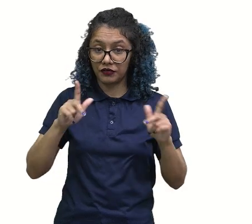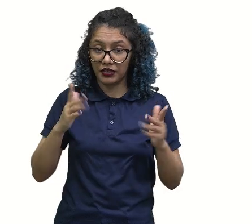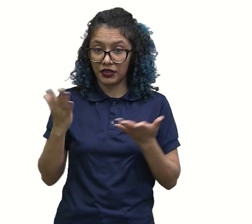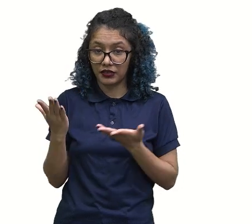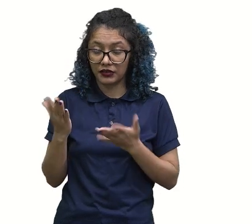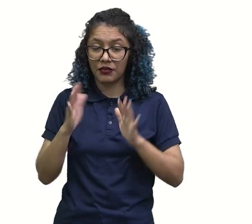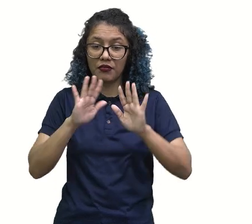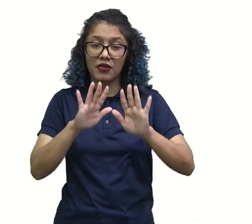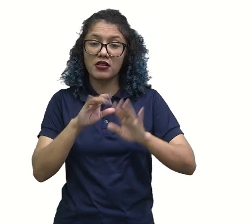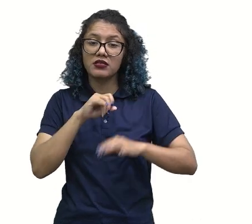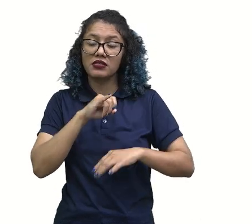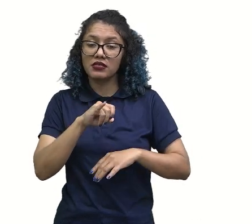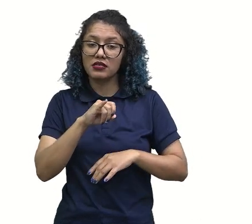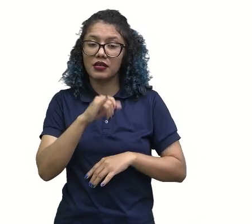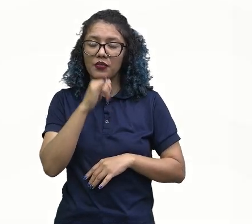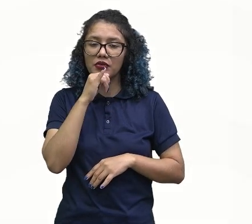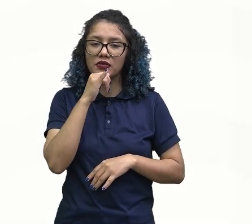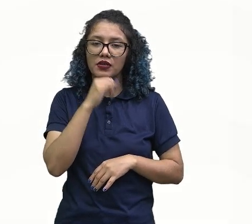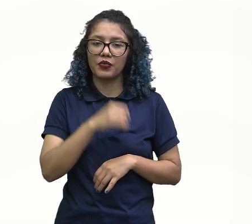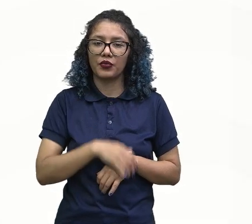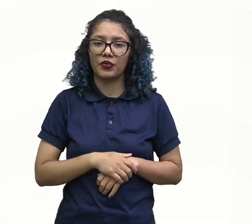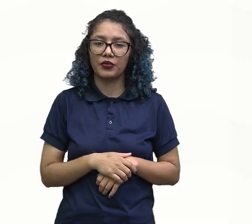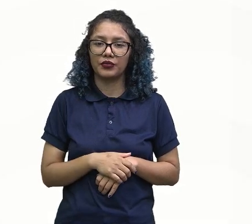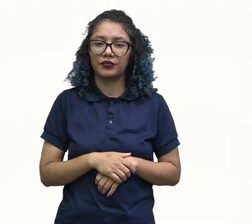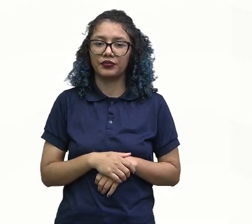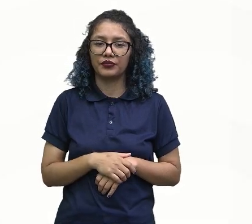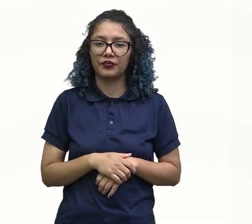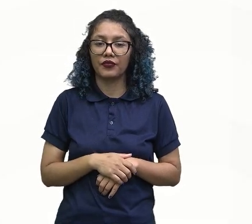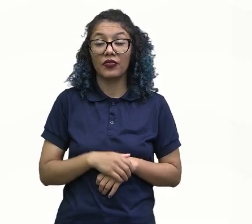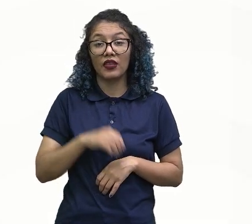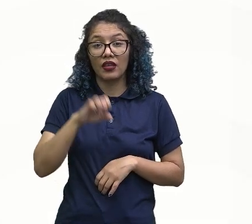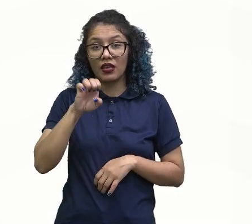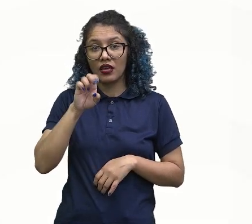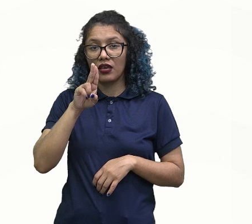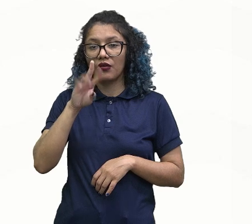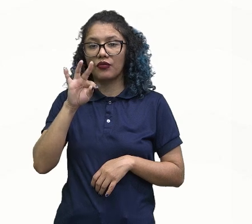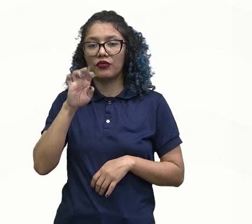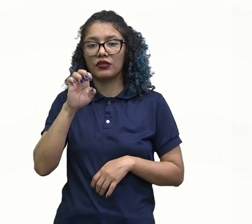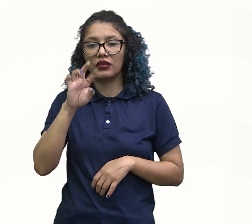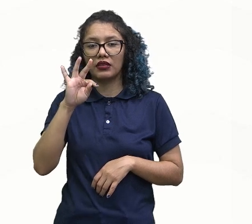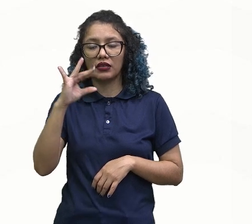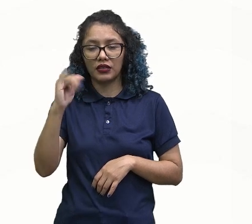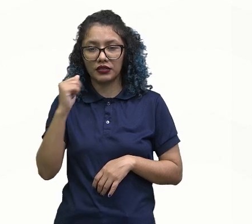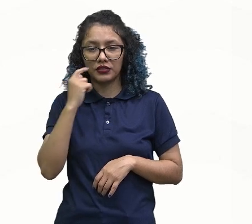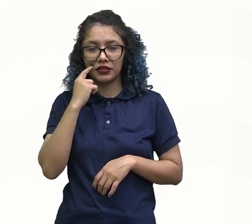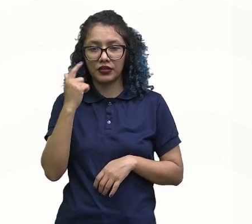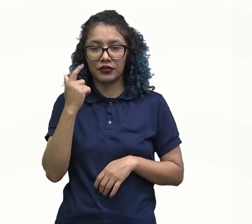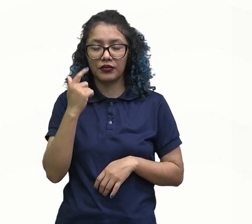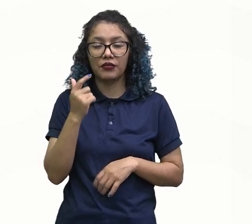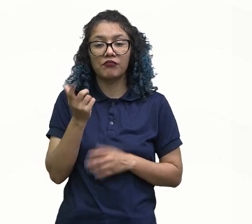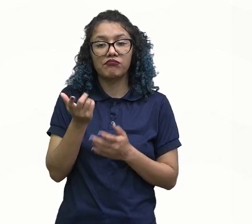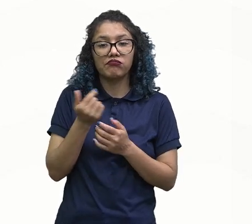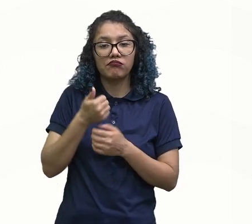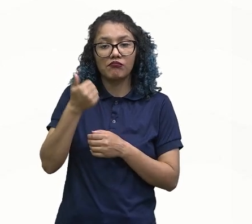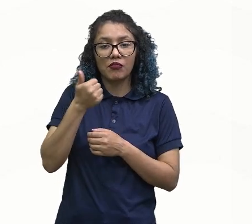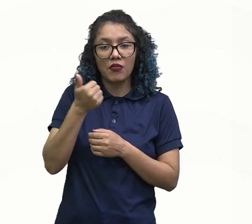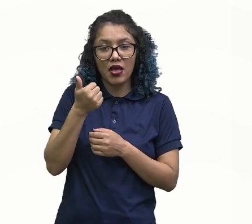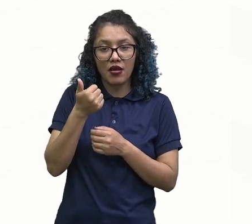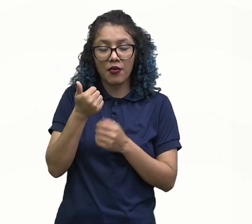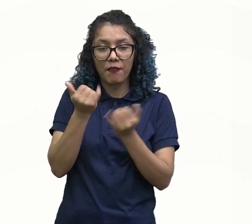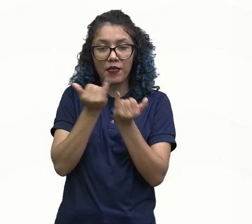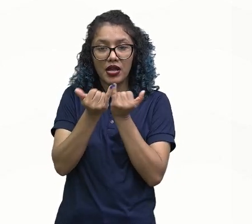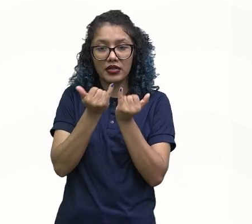se ele for uma mistura eutética, aqui vai se assemelhar a puro.